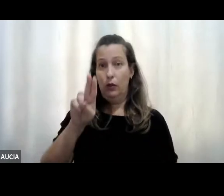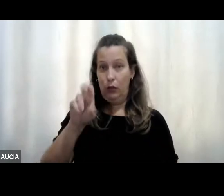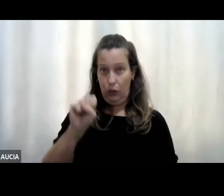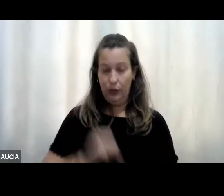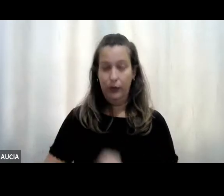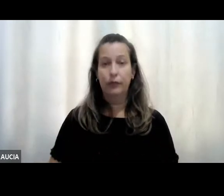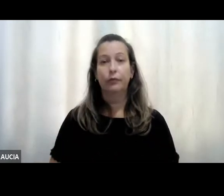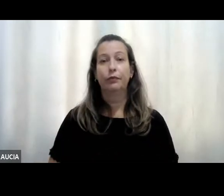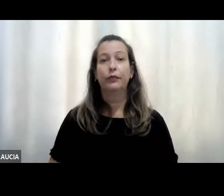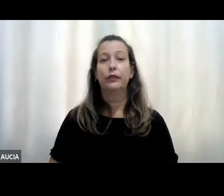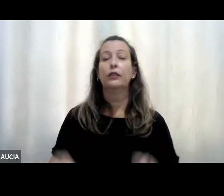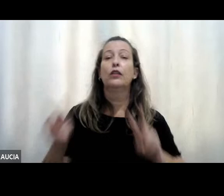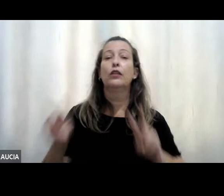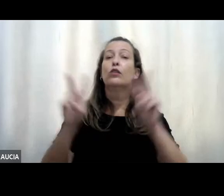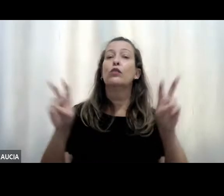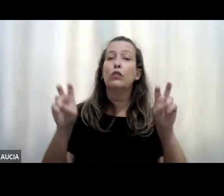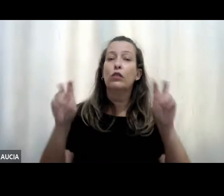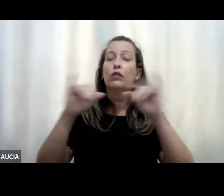divulgação científica,